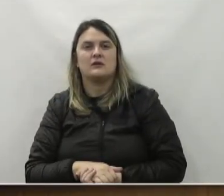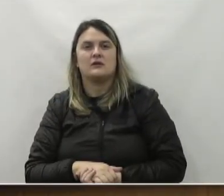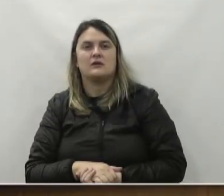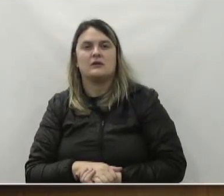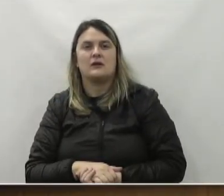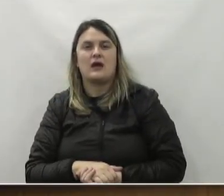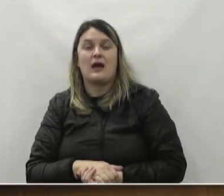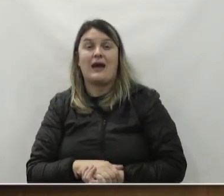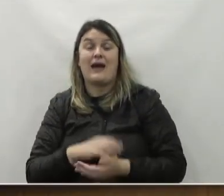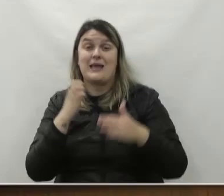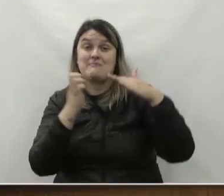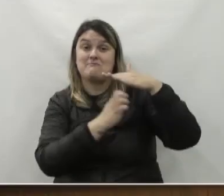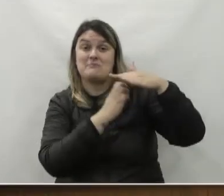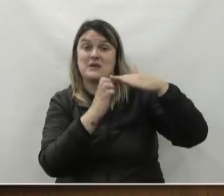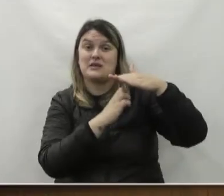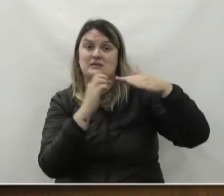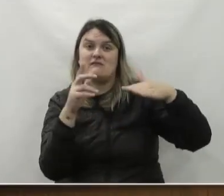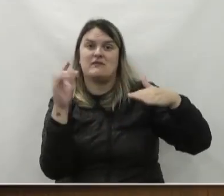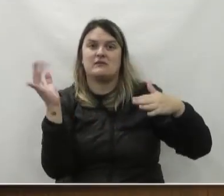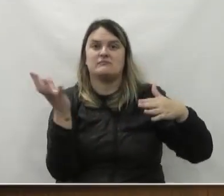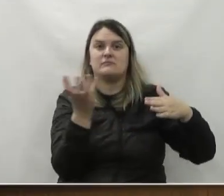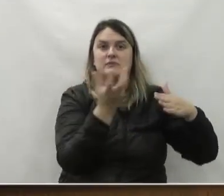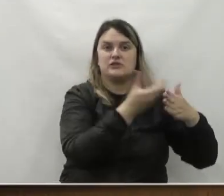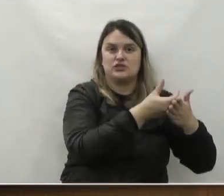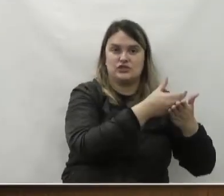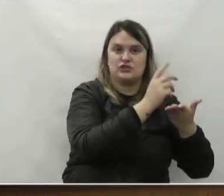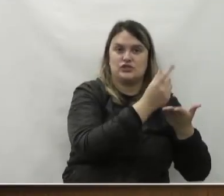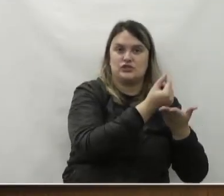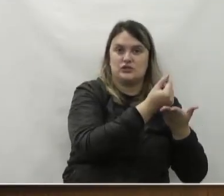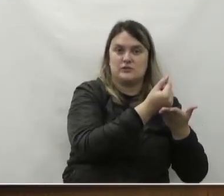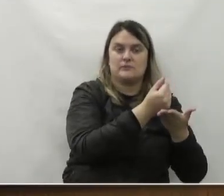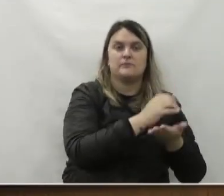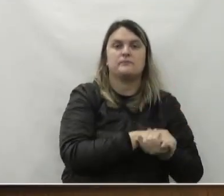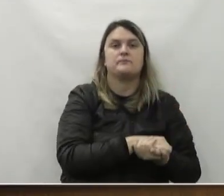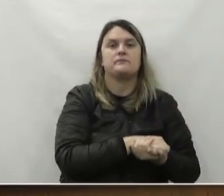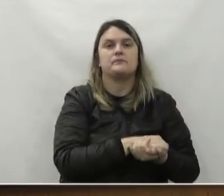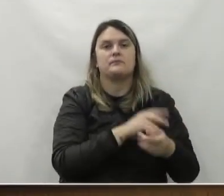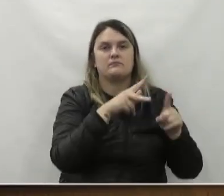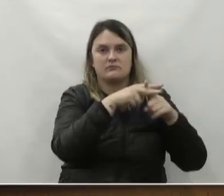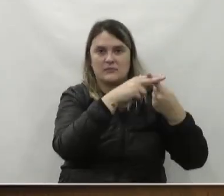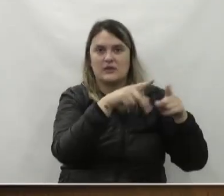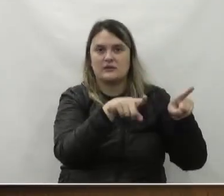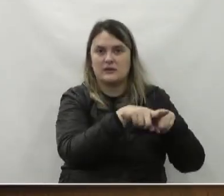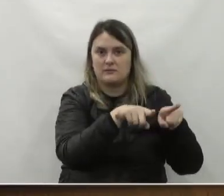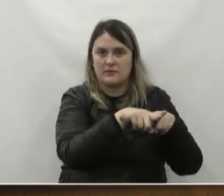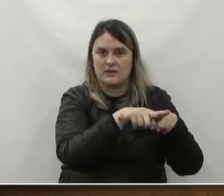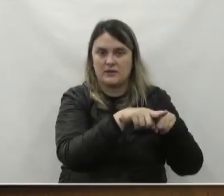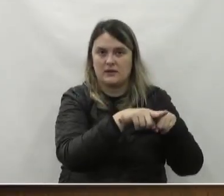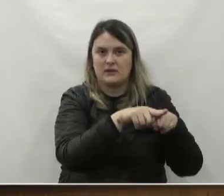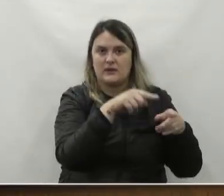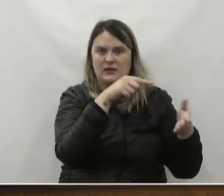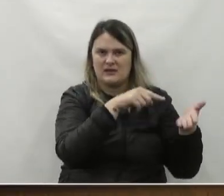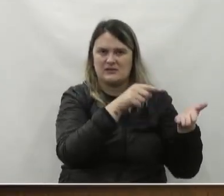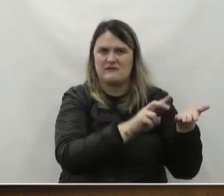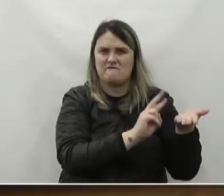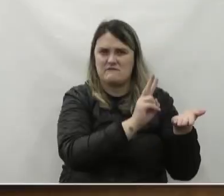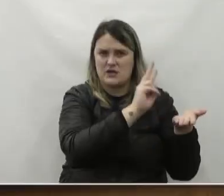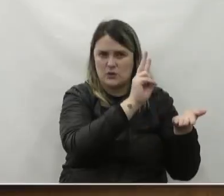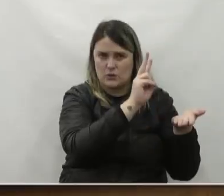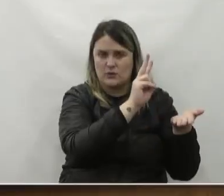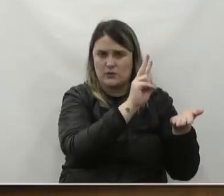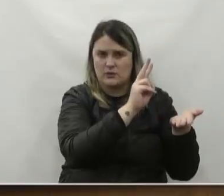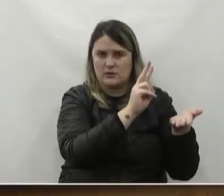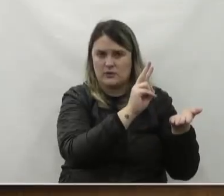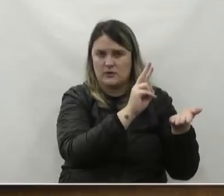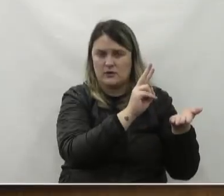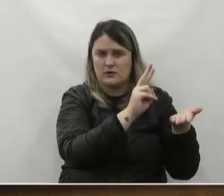Focus, nos primeiros 30 dias, e como a manutenção também. Então, esse valor